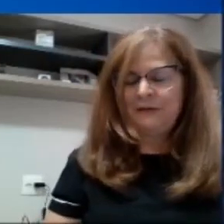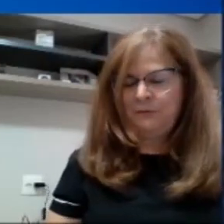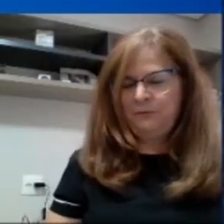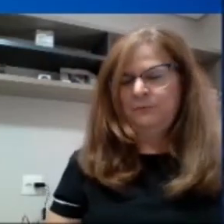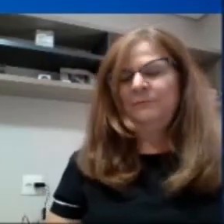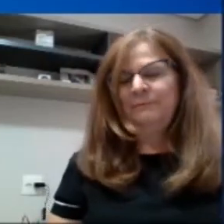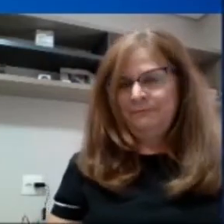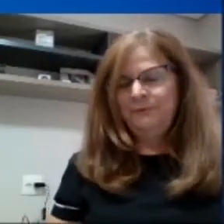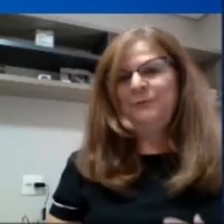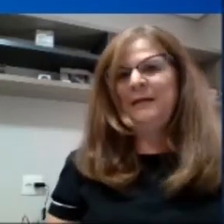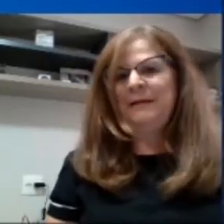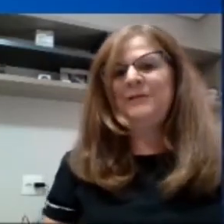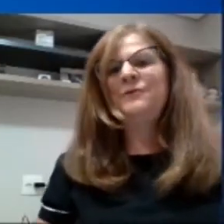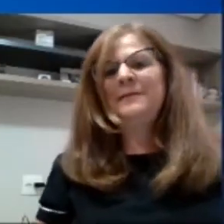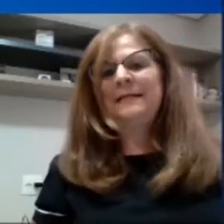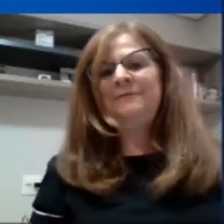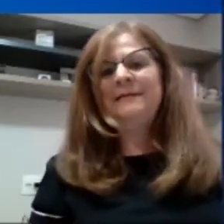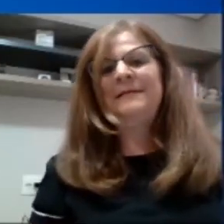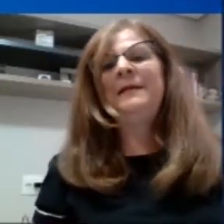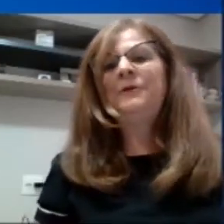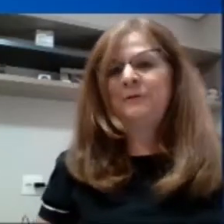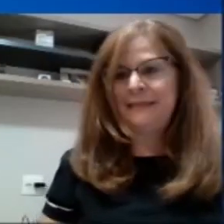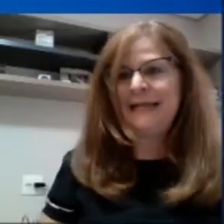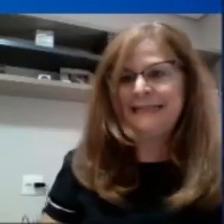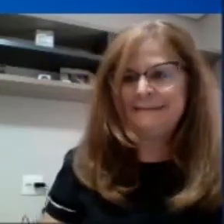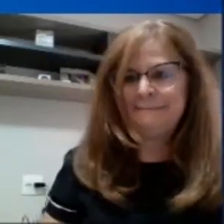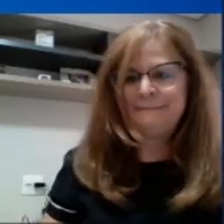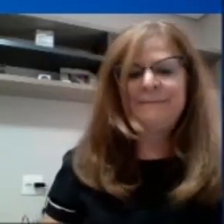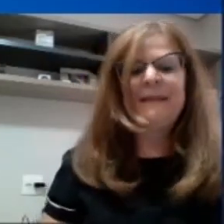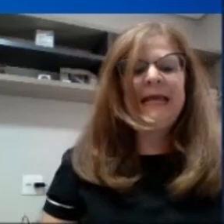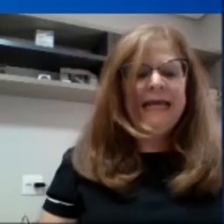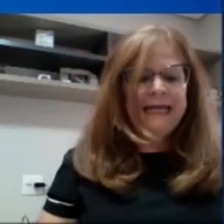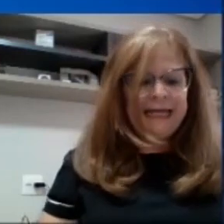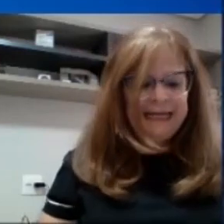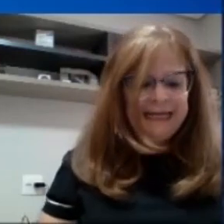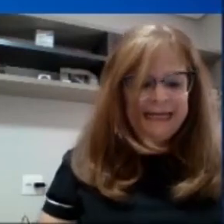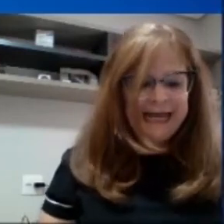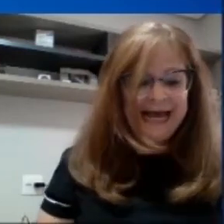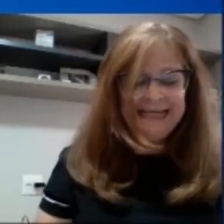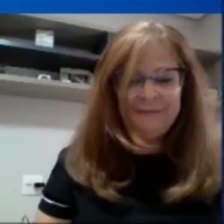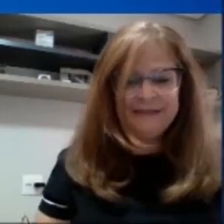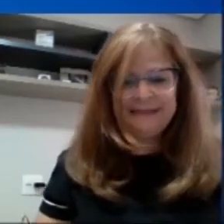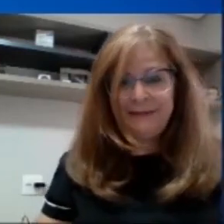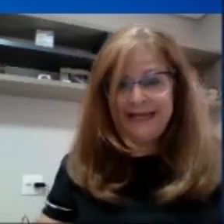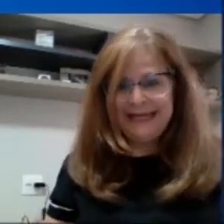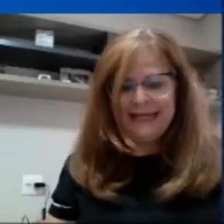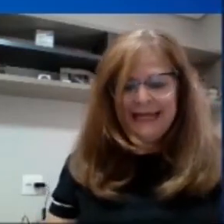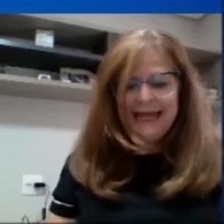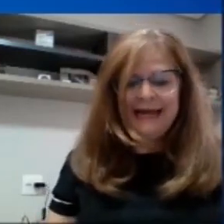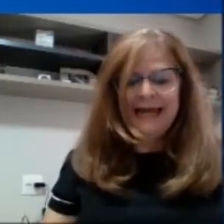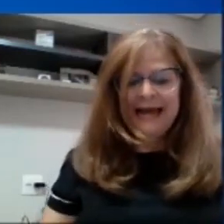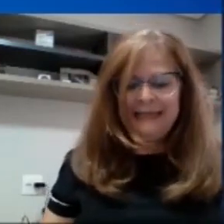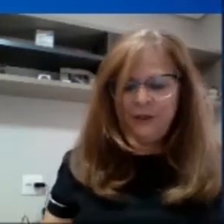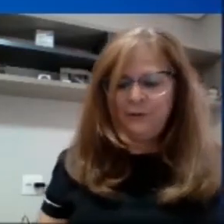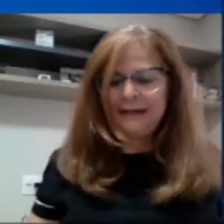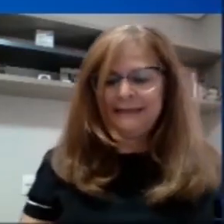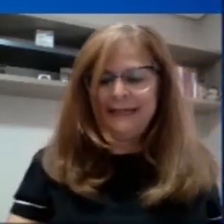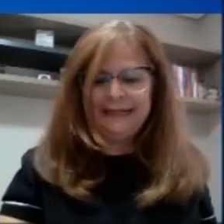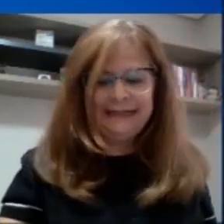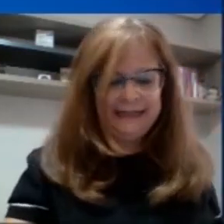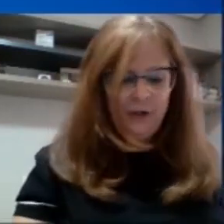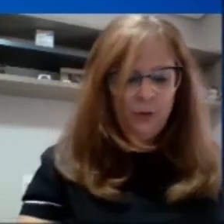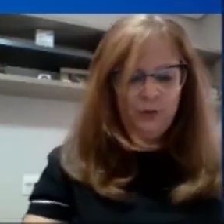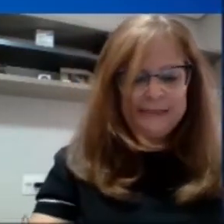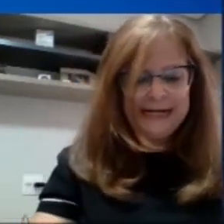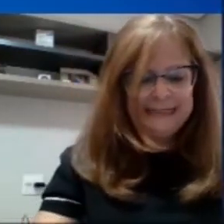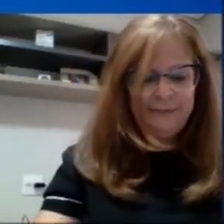para futuramente conseguir fazer melhor os sinais. A Libras também, ela é a língua